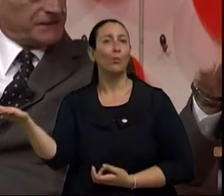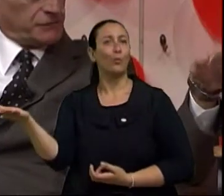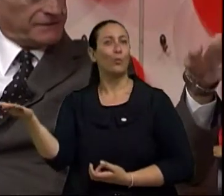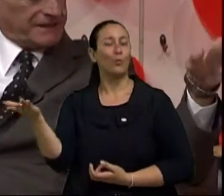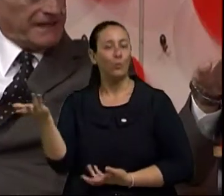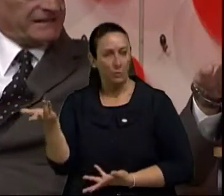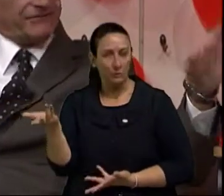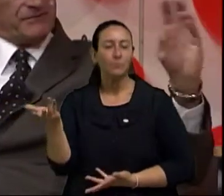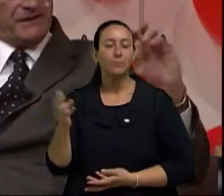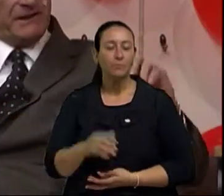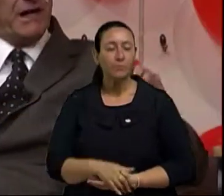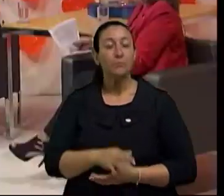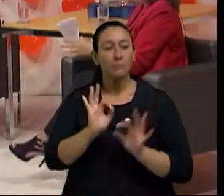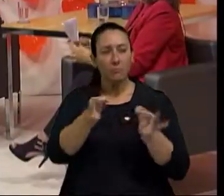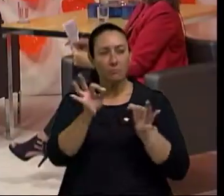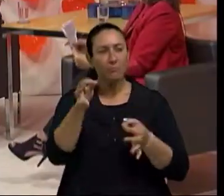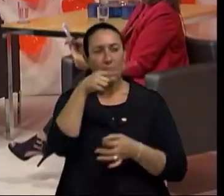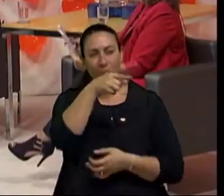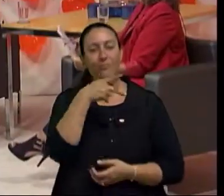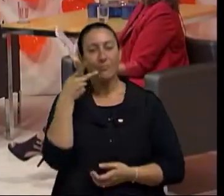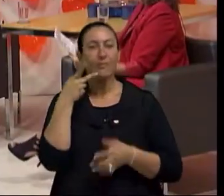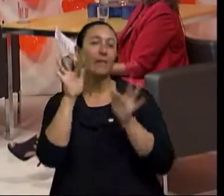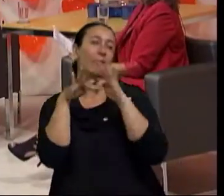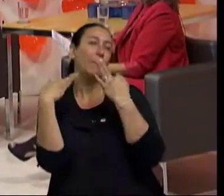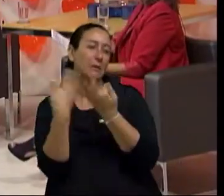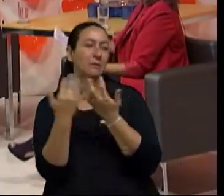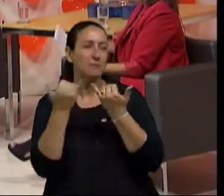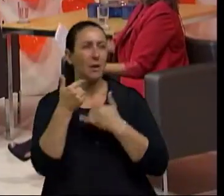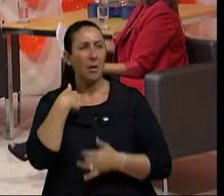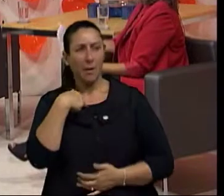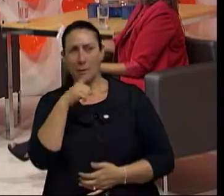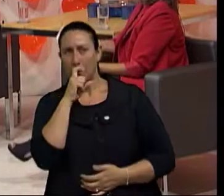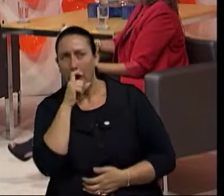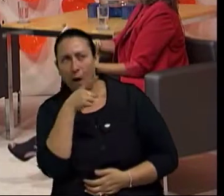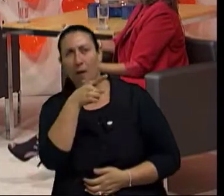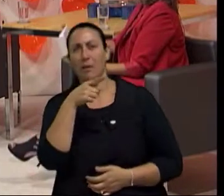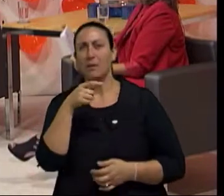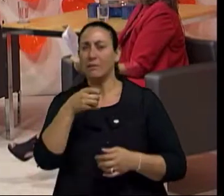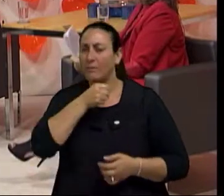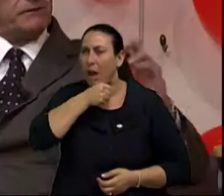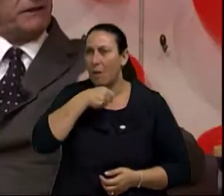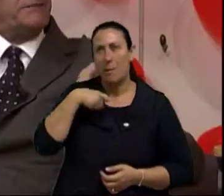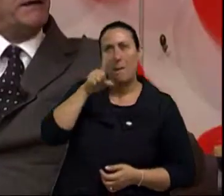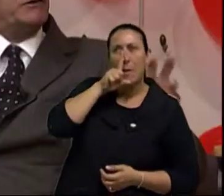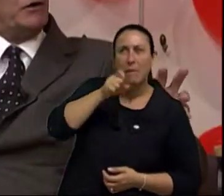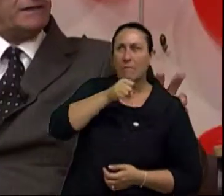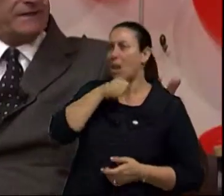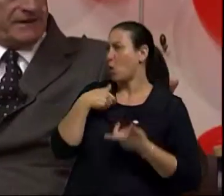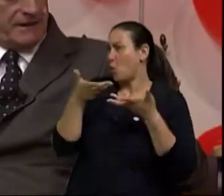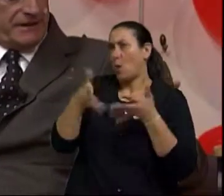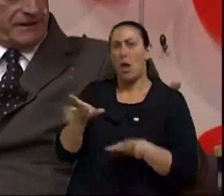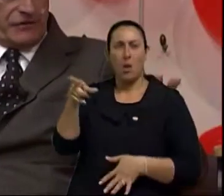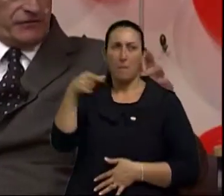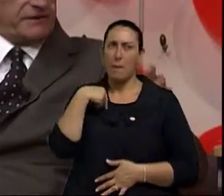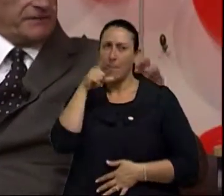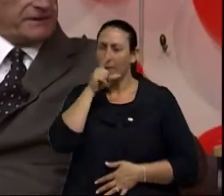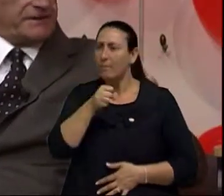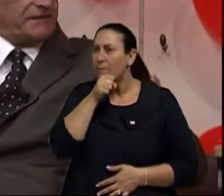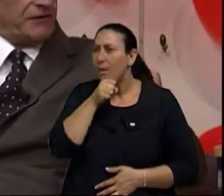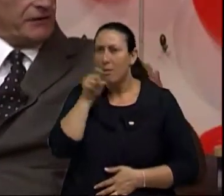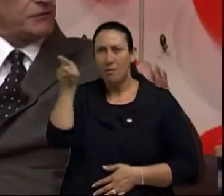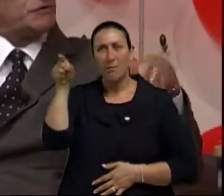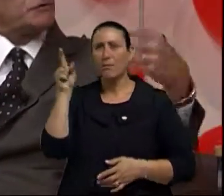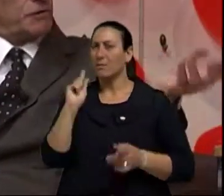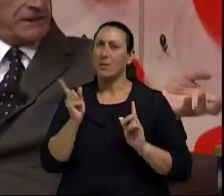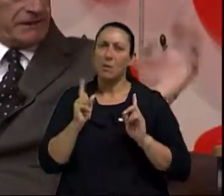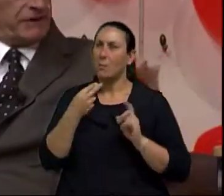esses casos que tu citaste, da família, ah, o meu pai é assim, eu não vou deixar a mãe fazer isso, aquilo, eu tenho medo porque a mãe é idosa, talvez a mãe